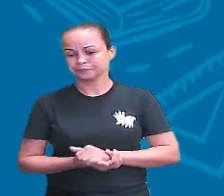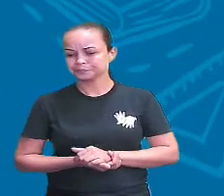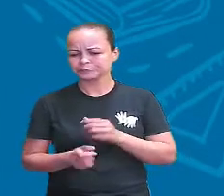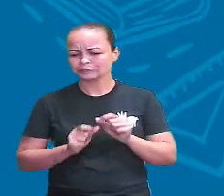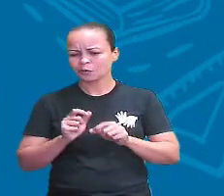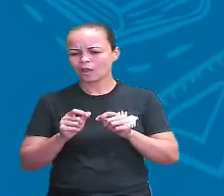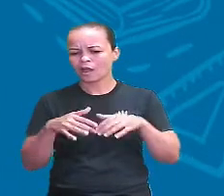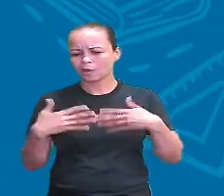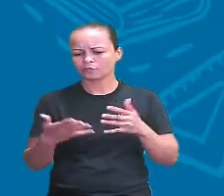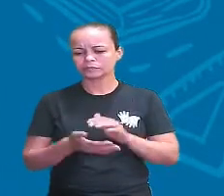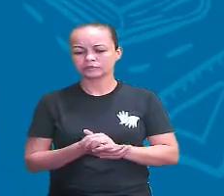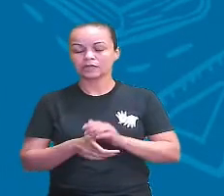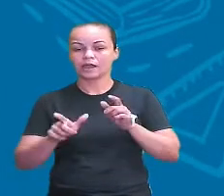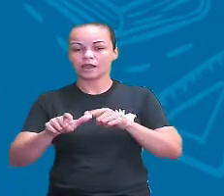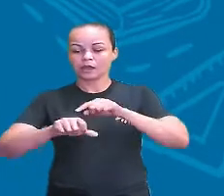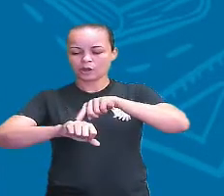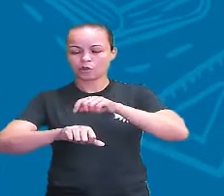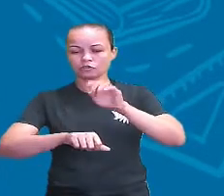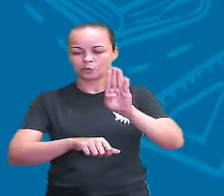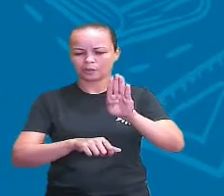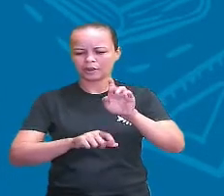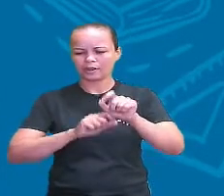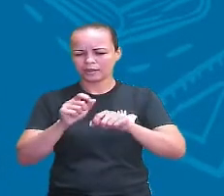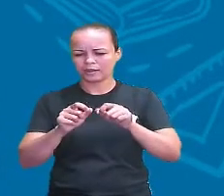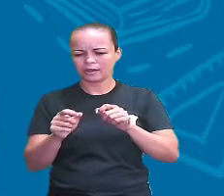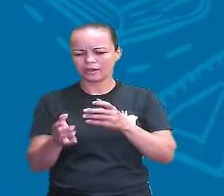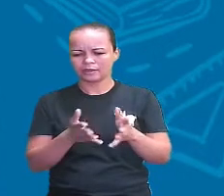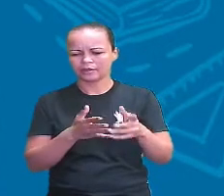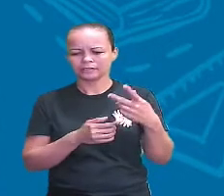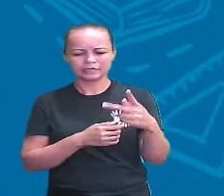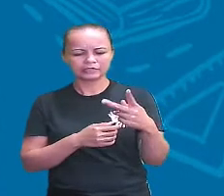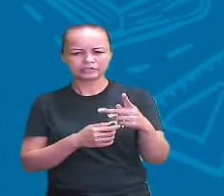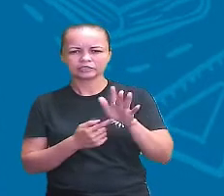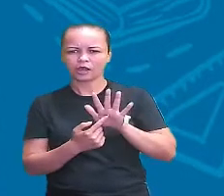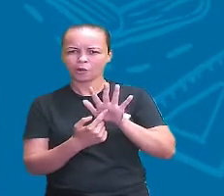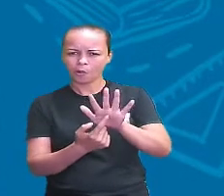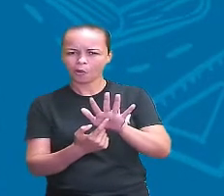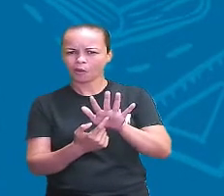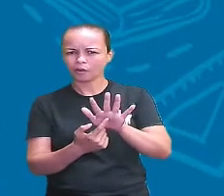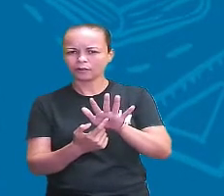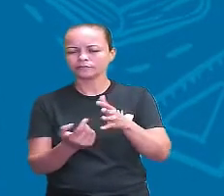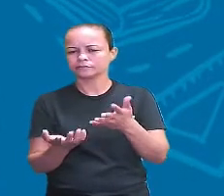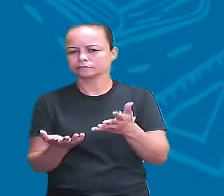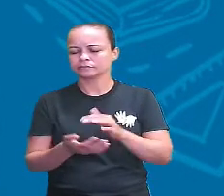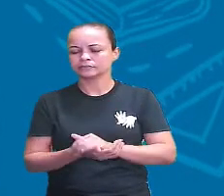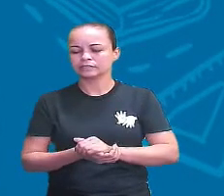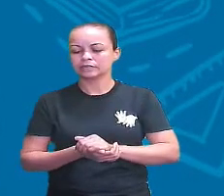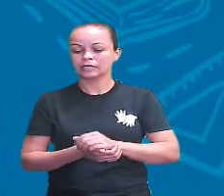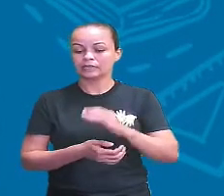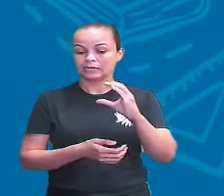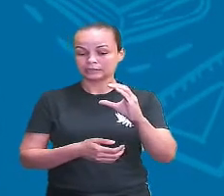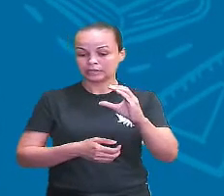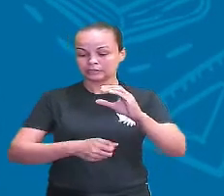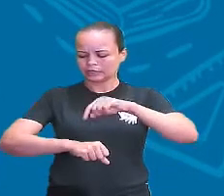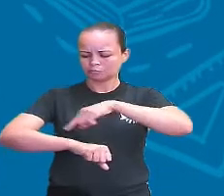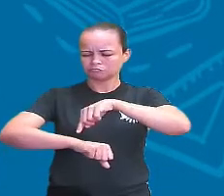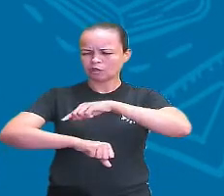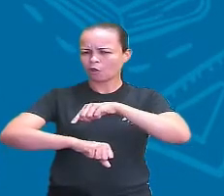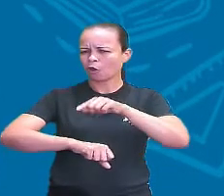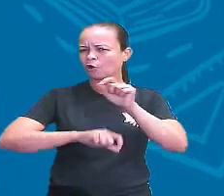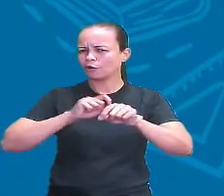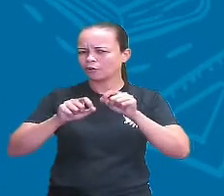it's 5 o'clock. Qual desses relógios que apresenta esta hora da letra B? E na letra C, it's